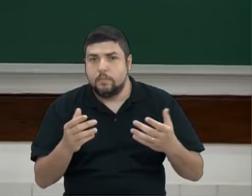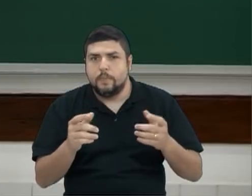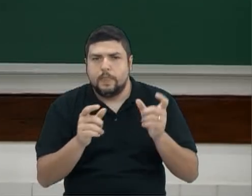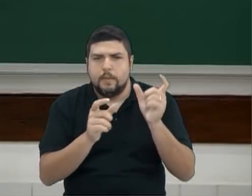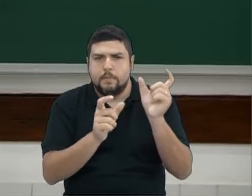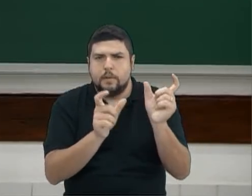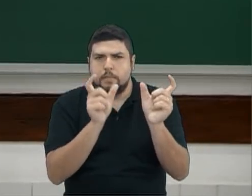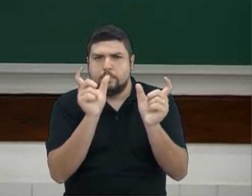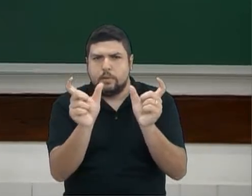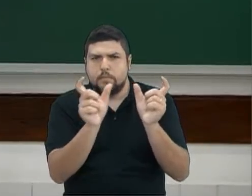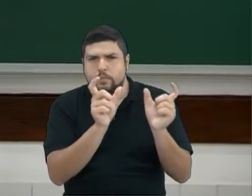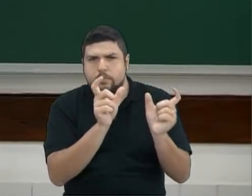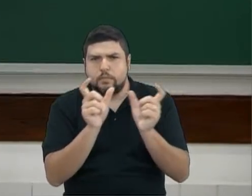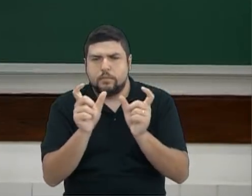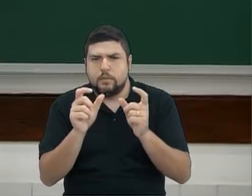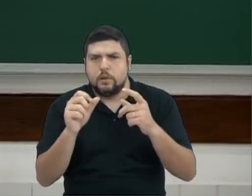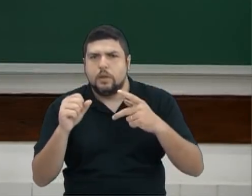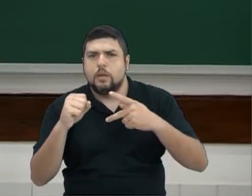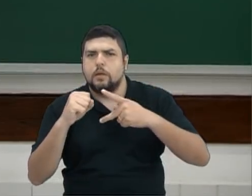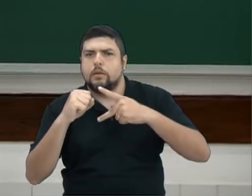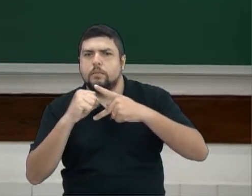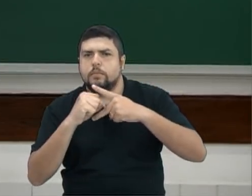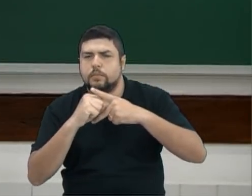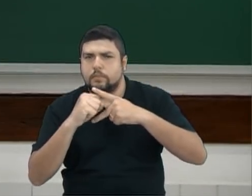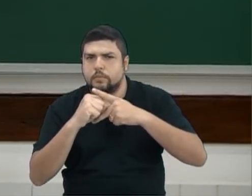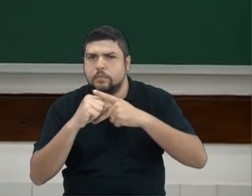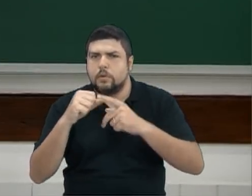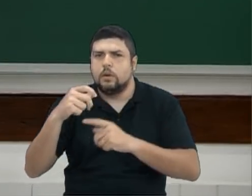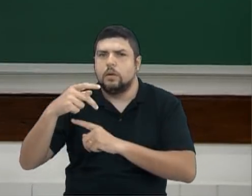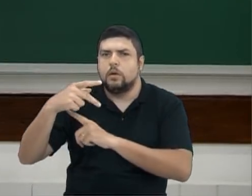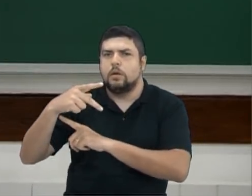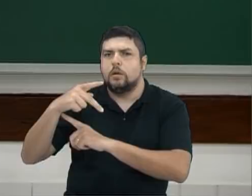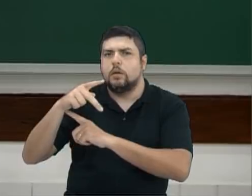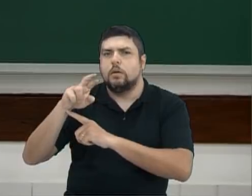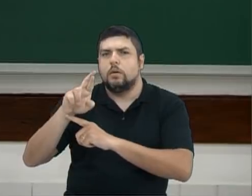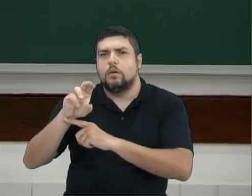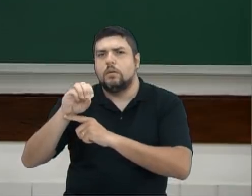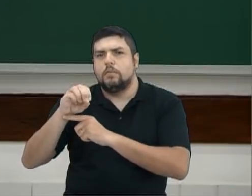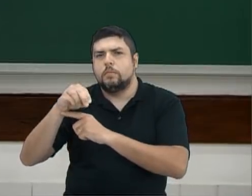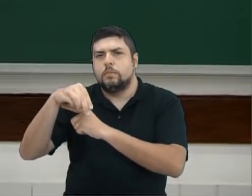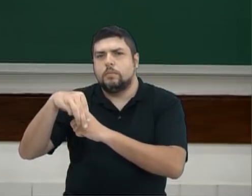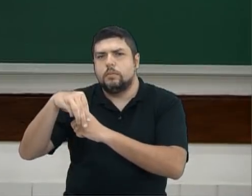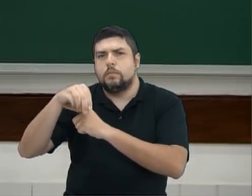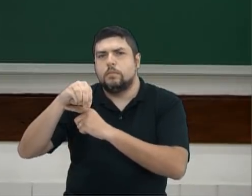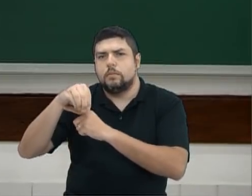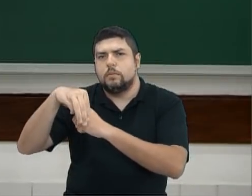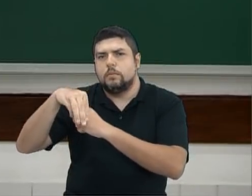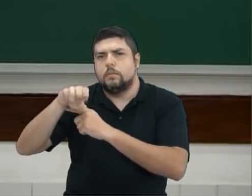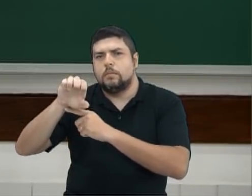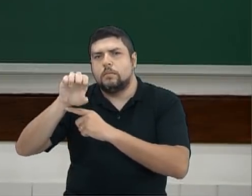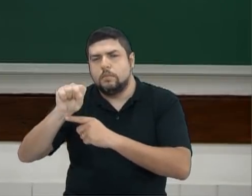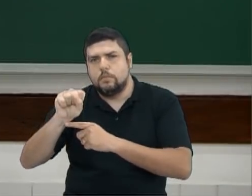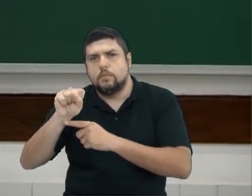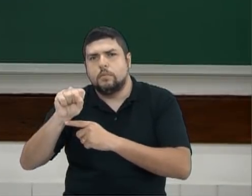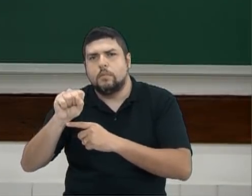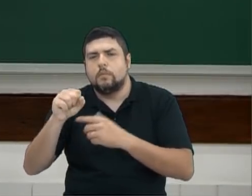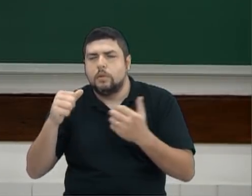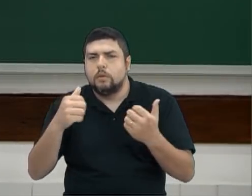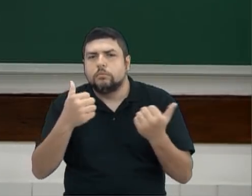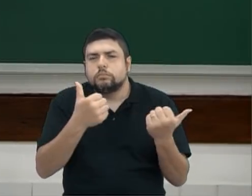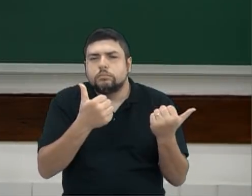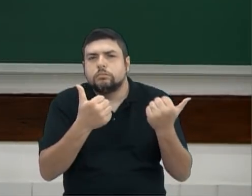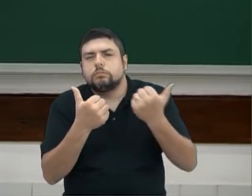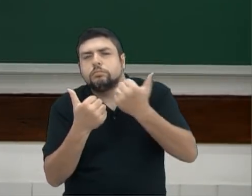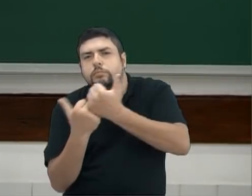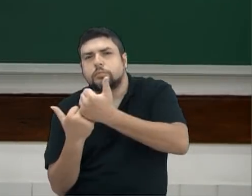vamos chamar então de pronomes, porque estão substituindo ou acompanhando nomes. Nomes próprios, como Carol, e nomes